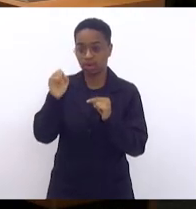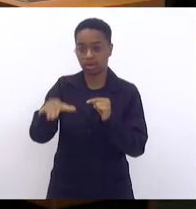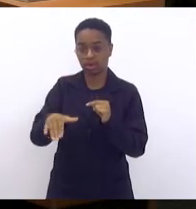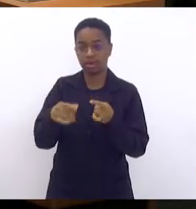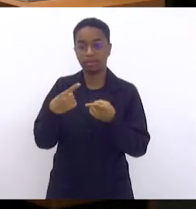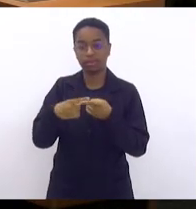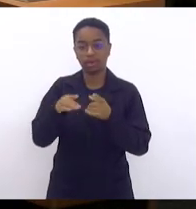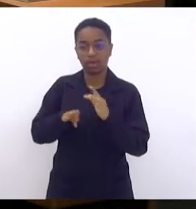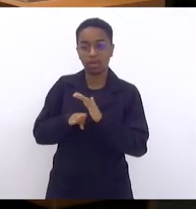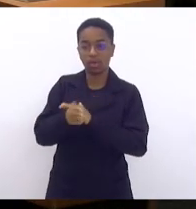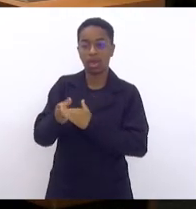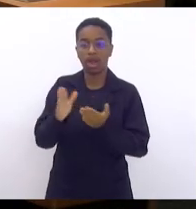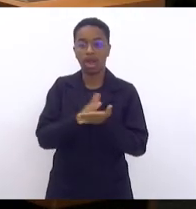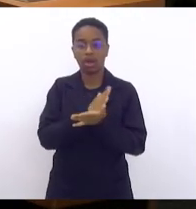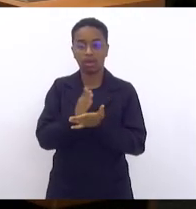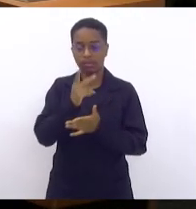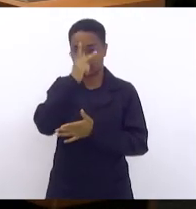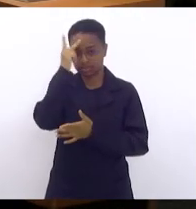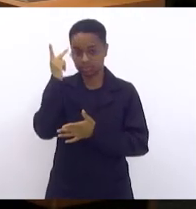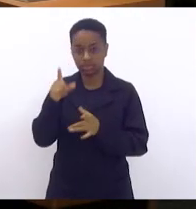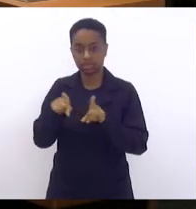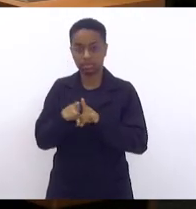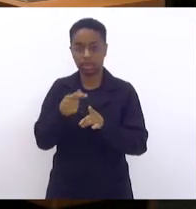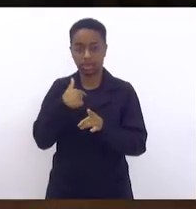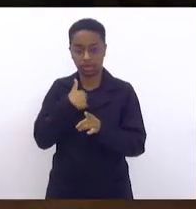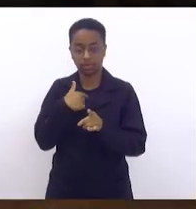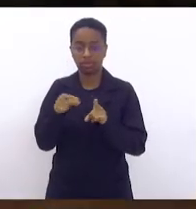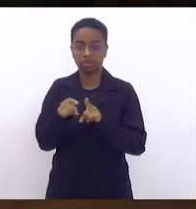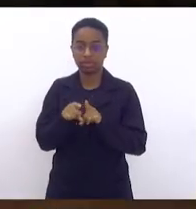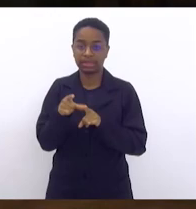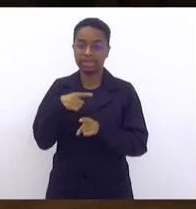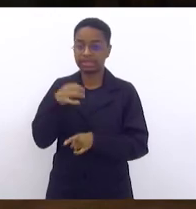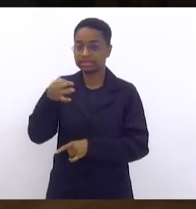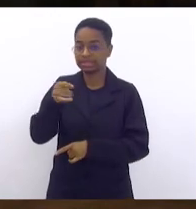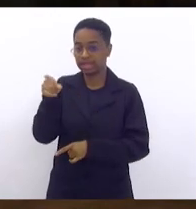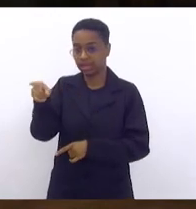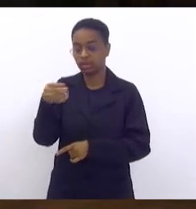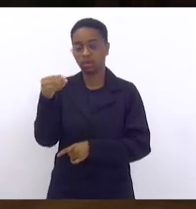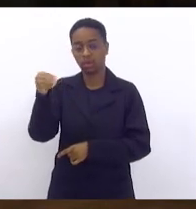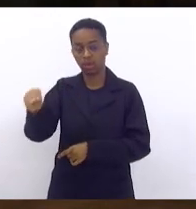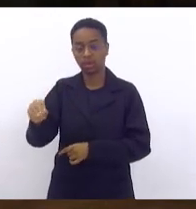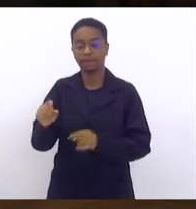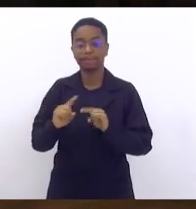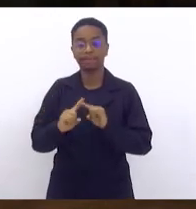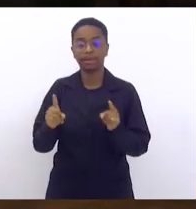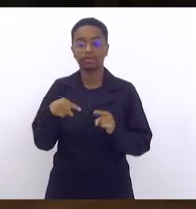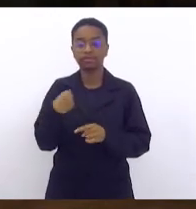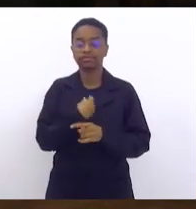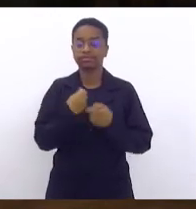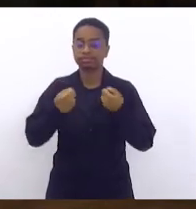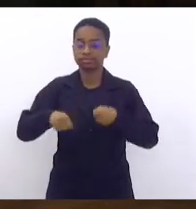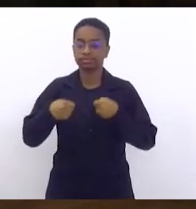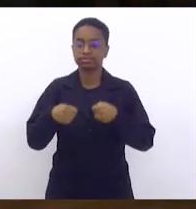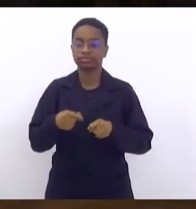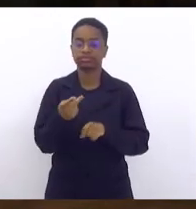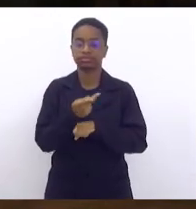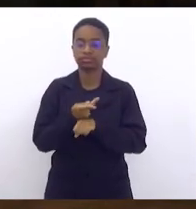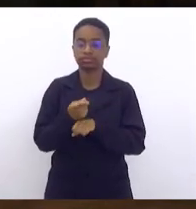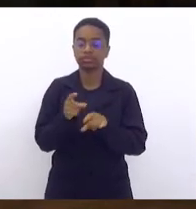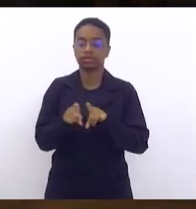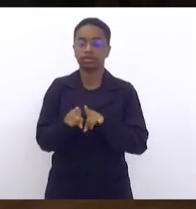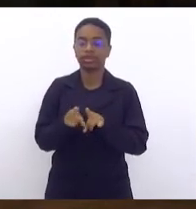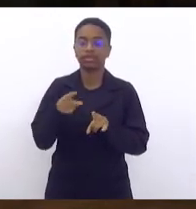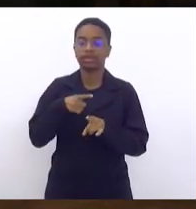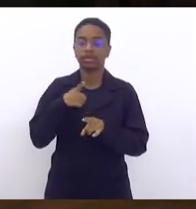algumas pessoas aqui Inclusive eu e eu tenho certeza que ele já coloca e que a gente precisa aí a gente cai na entrada de novo da